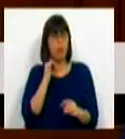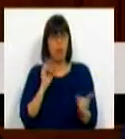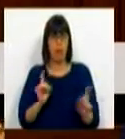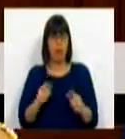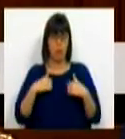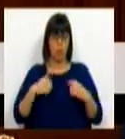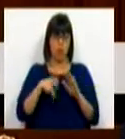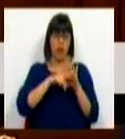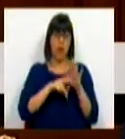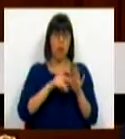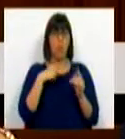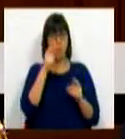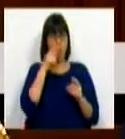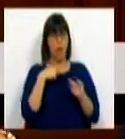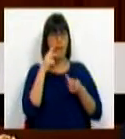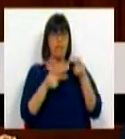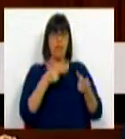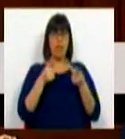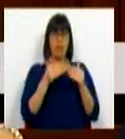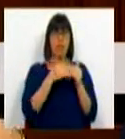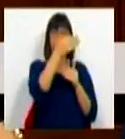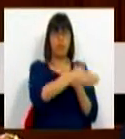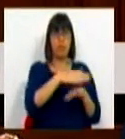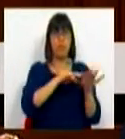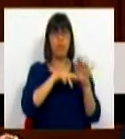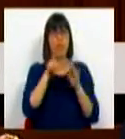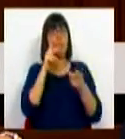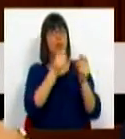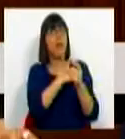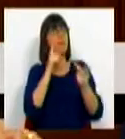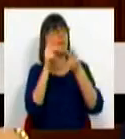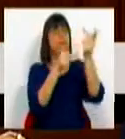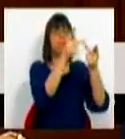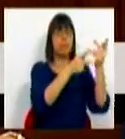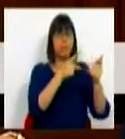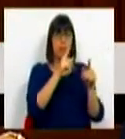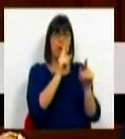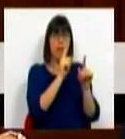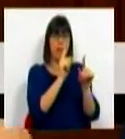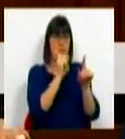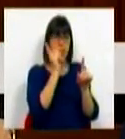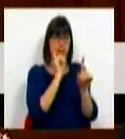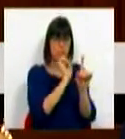indiferente. Eu tenho um relatório de um avaliador, é um avaliador externo, faz a avaliação do imóvel, àquele